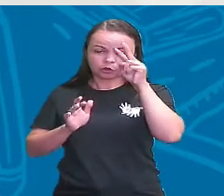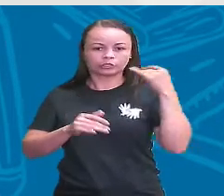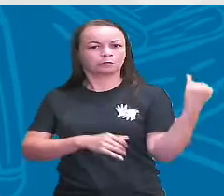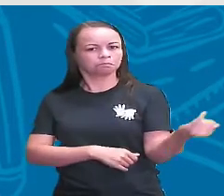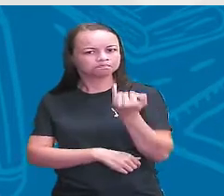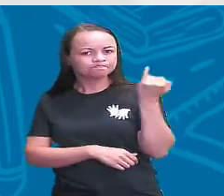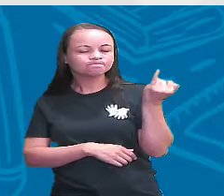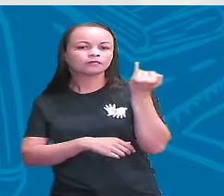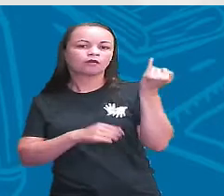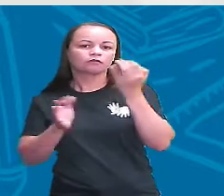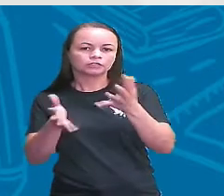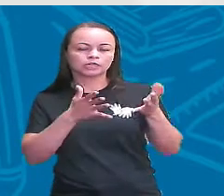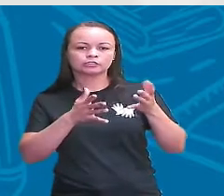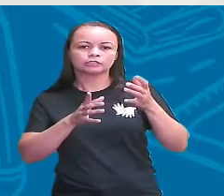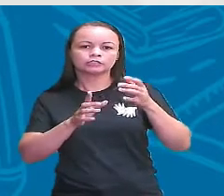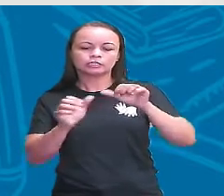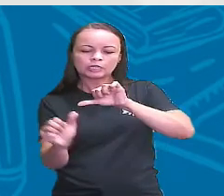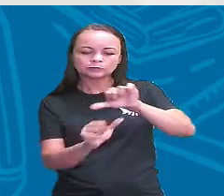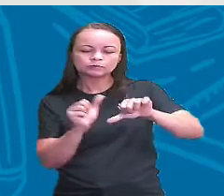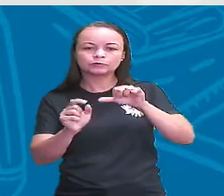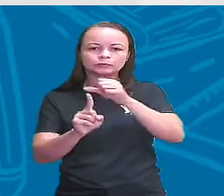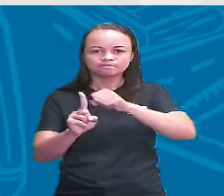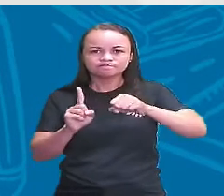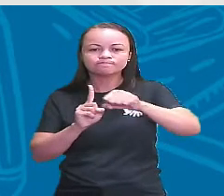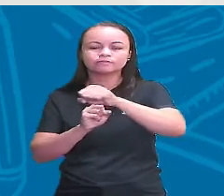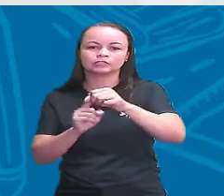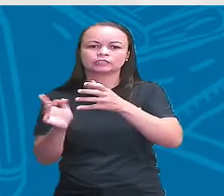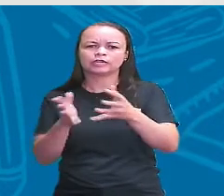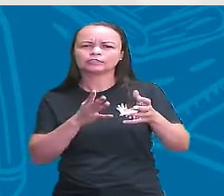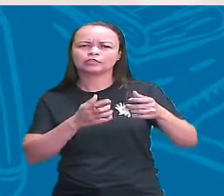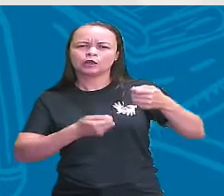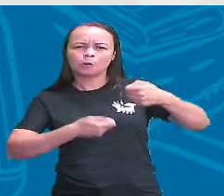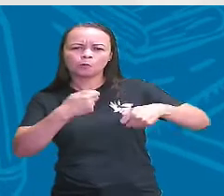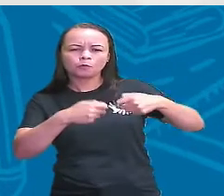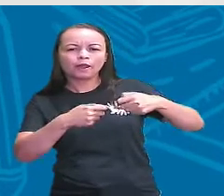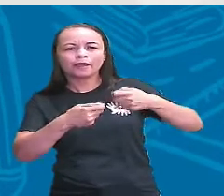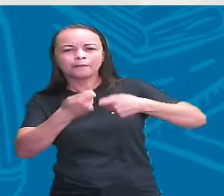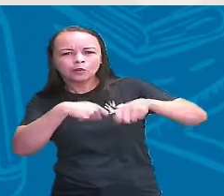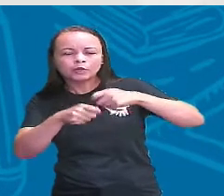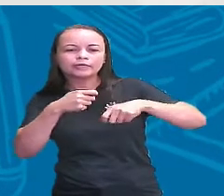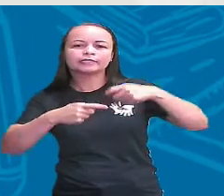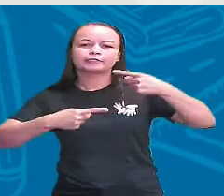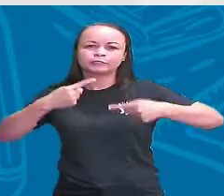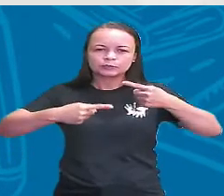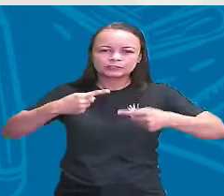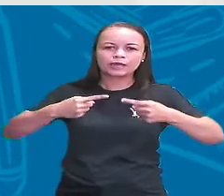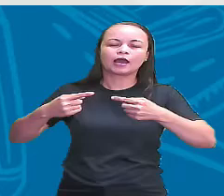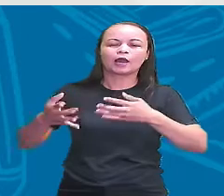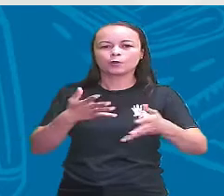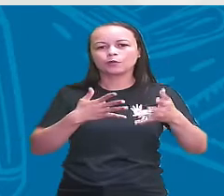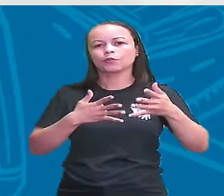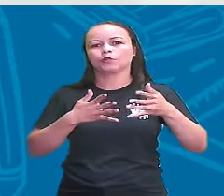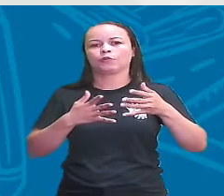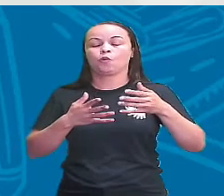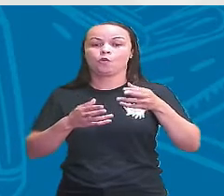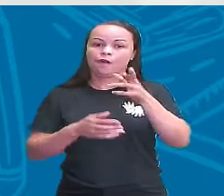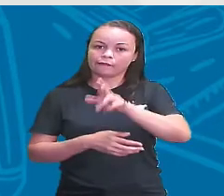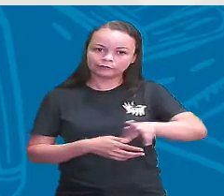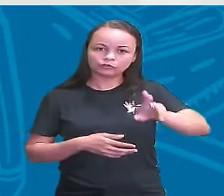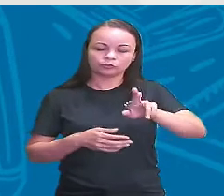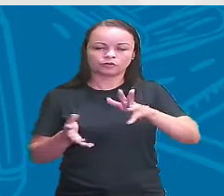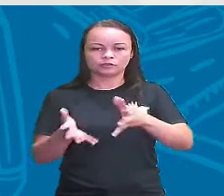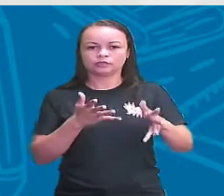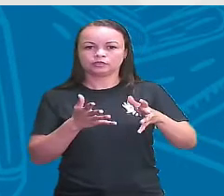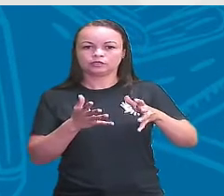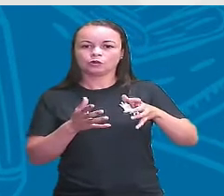forma, mudaram a sociedade, seja na esfera política, econômica, social ou religiosa. Existem lugares ao redor do